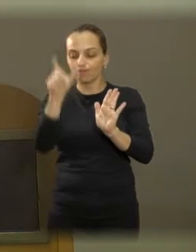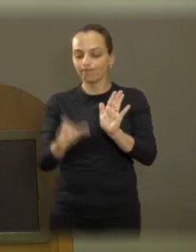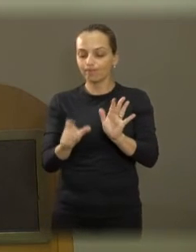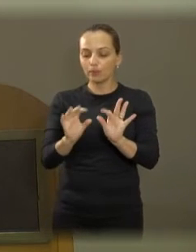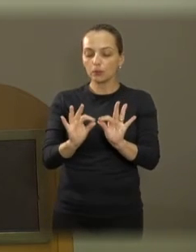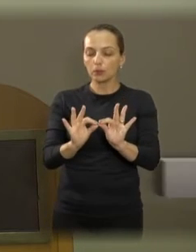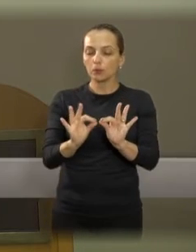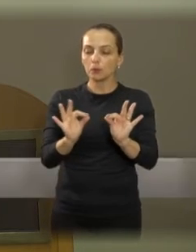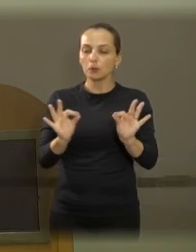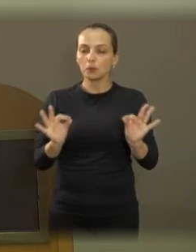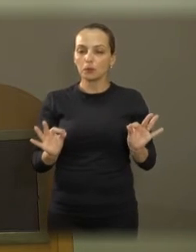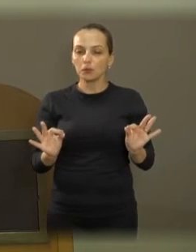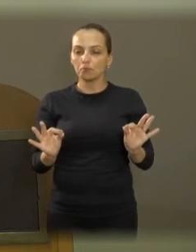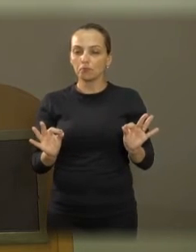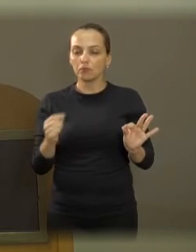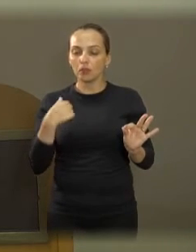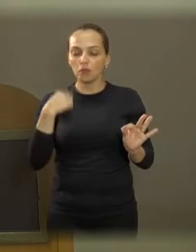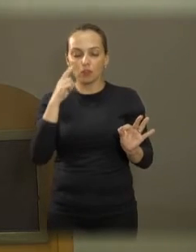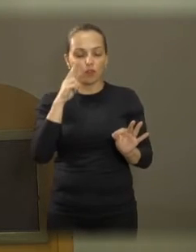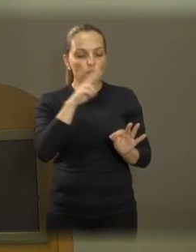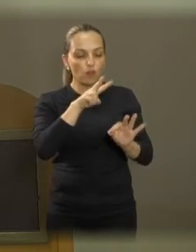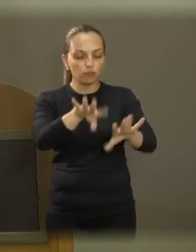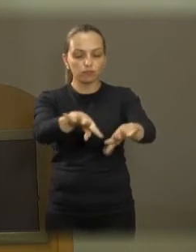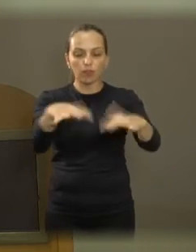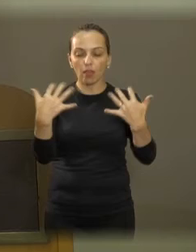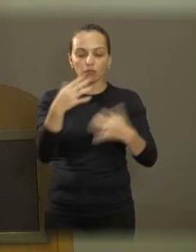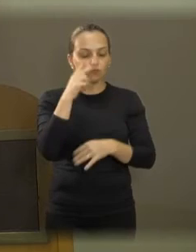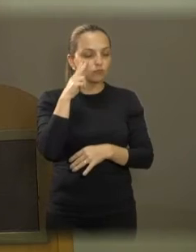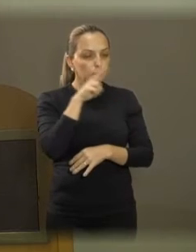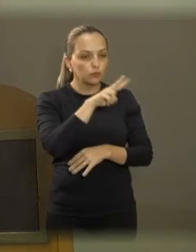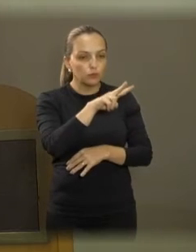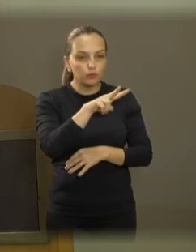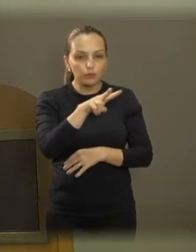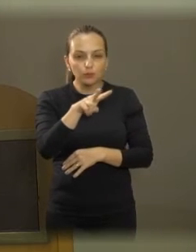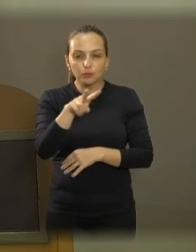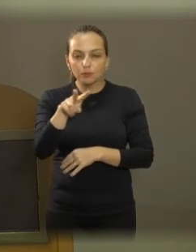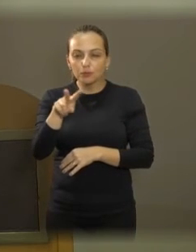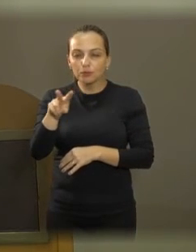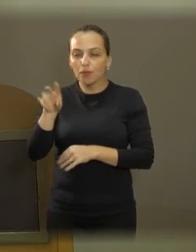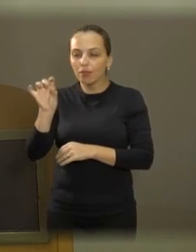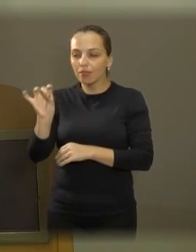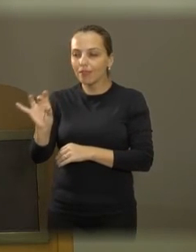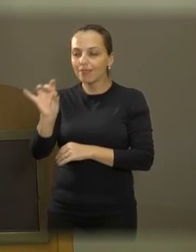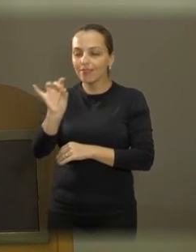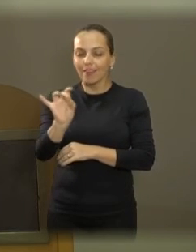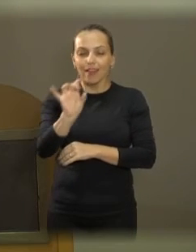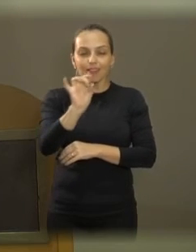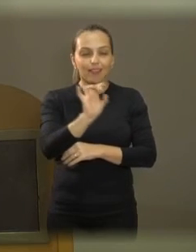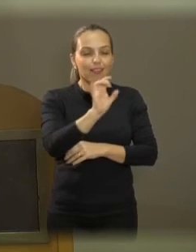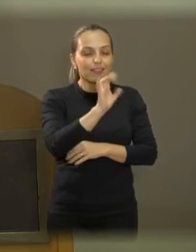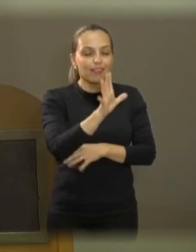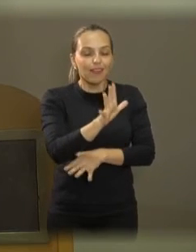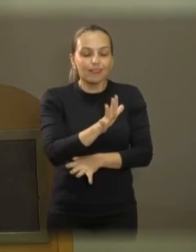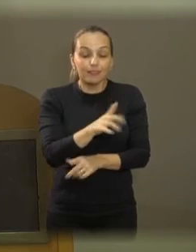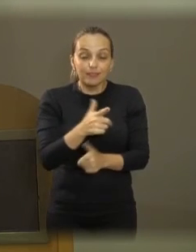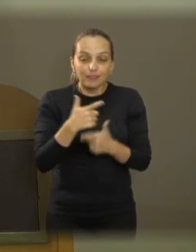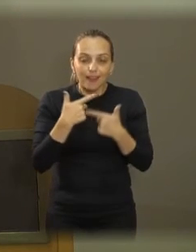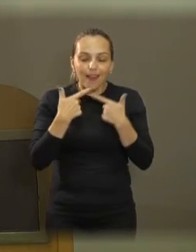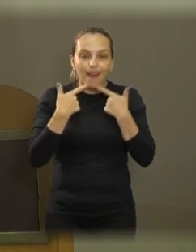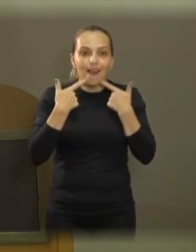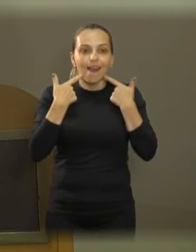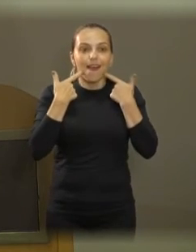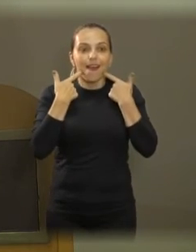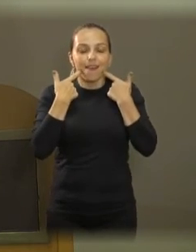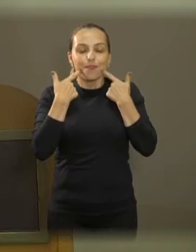Fiquei olhando a carinha das pessoas da plateia e todas com um sorriso assim de encantamento pela